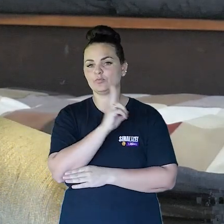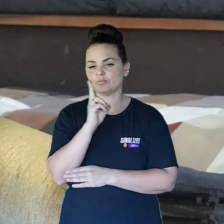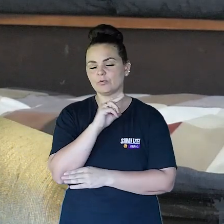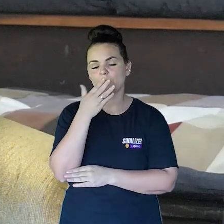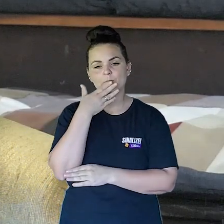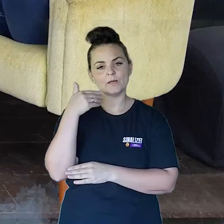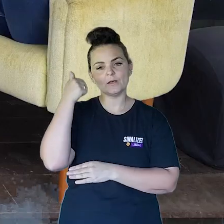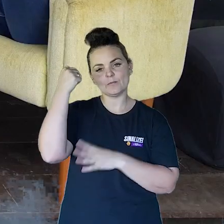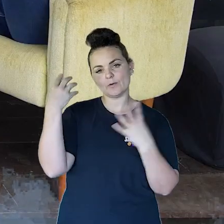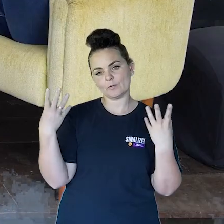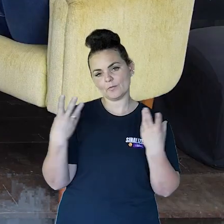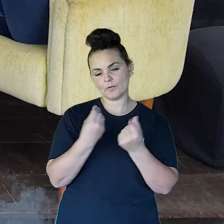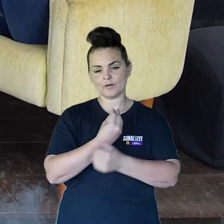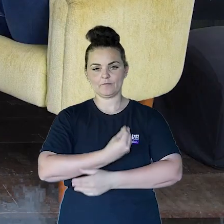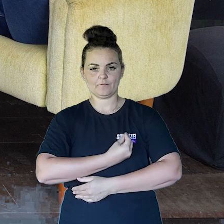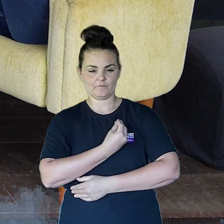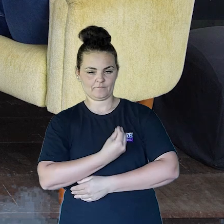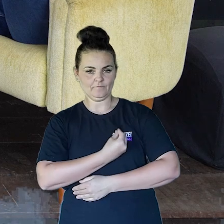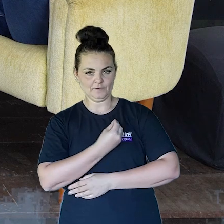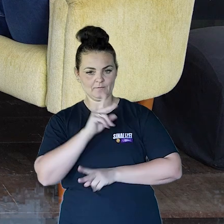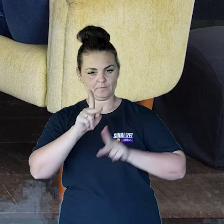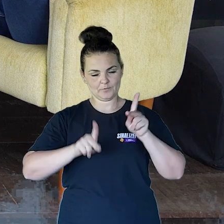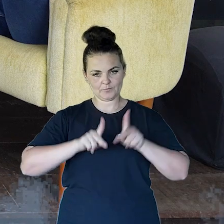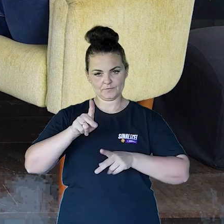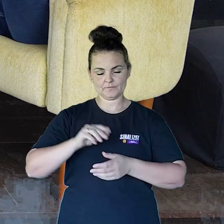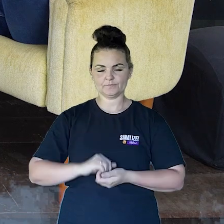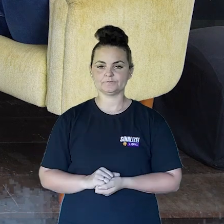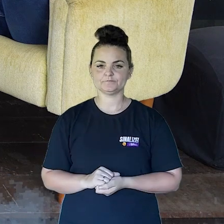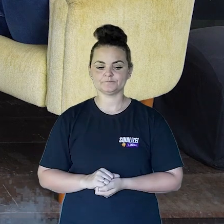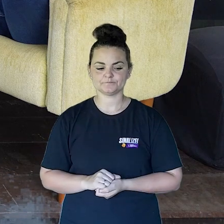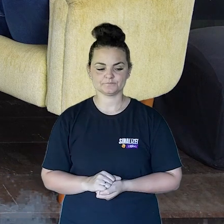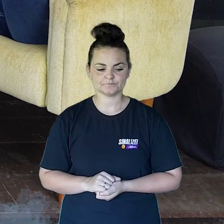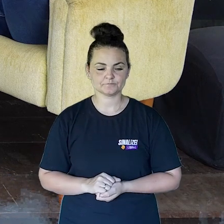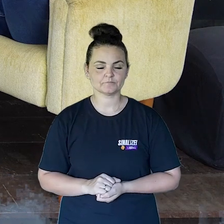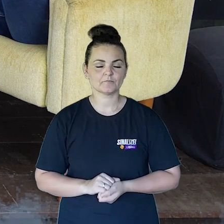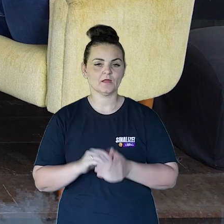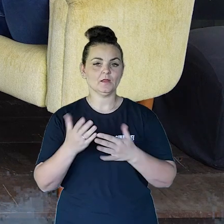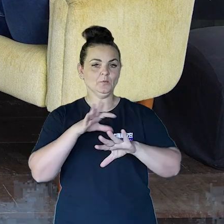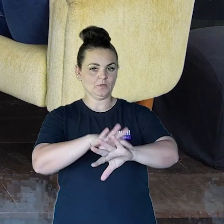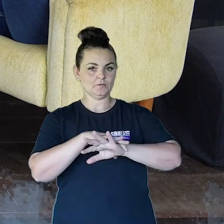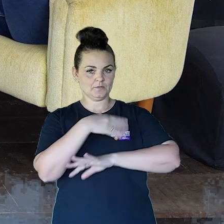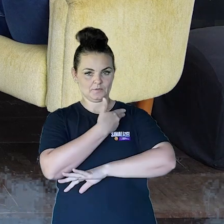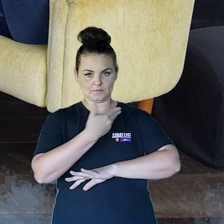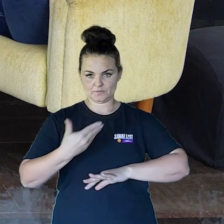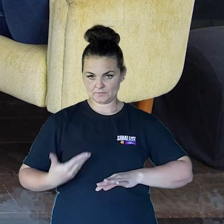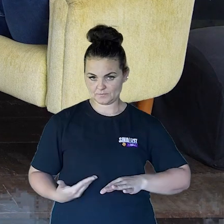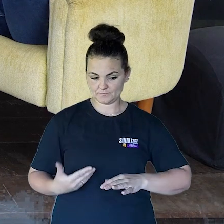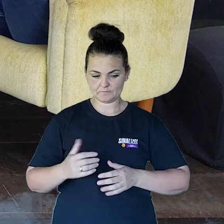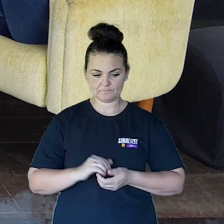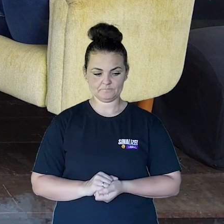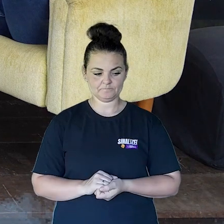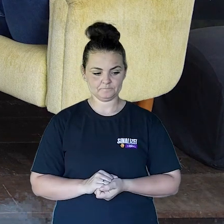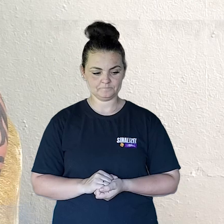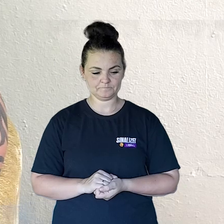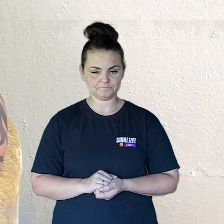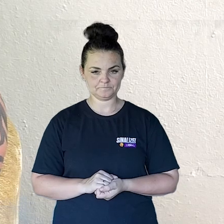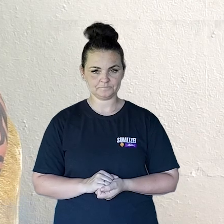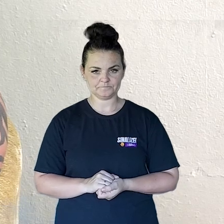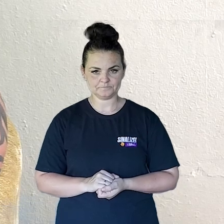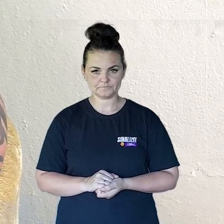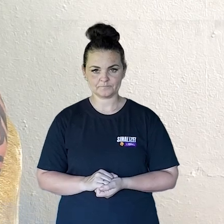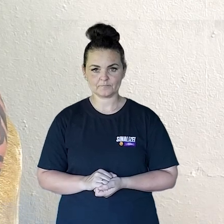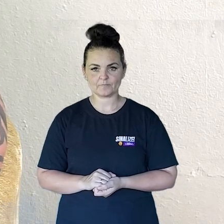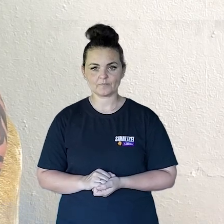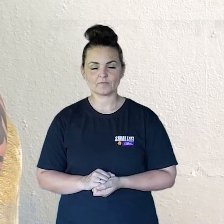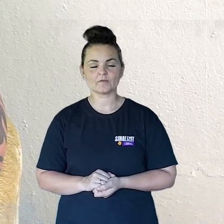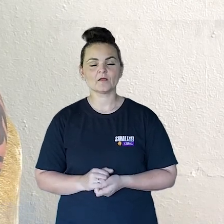para melhorar a qualidade de vida da população? Eu falei a questão da segurança pública, mas o